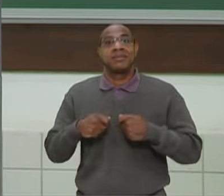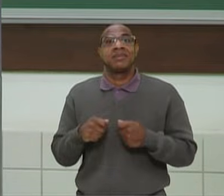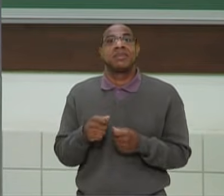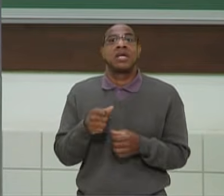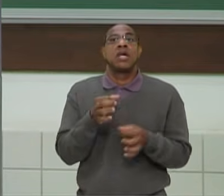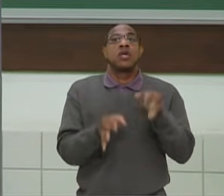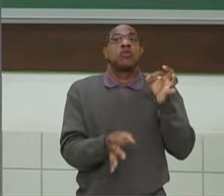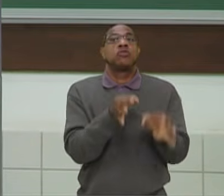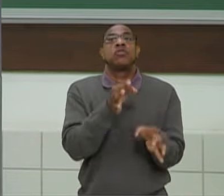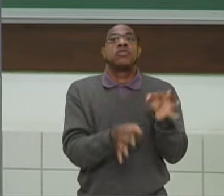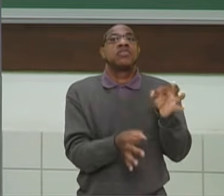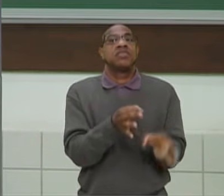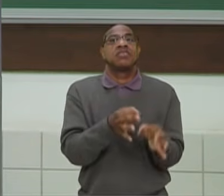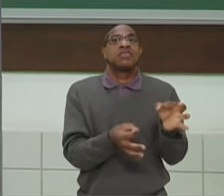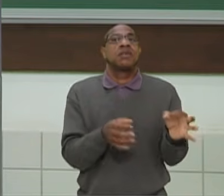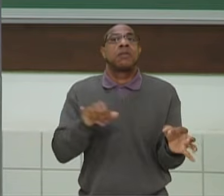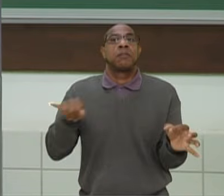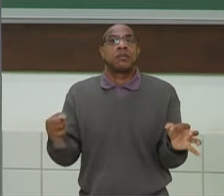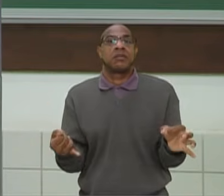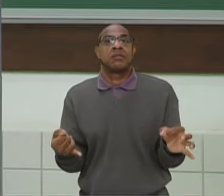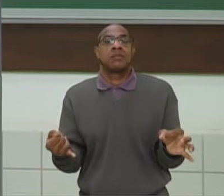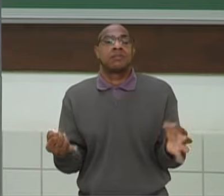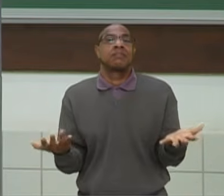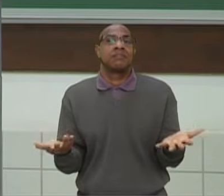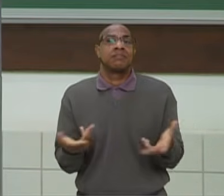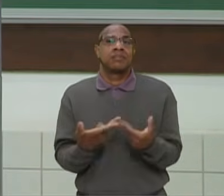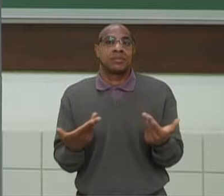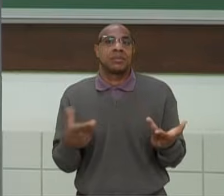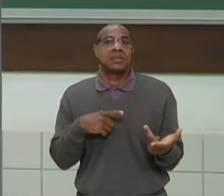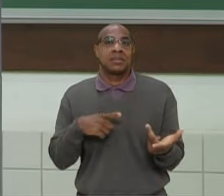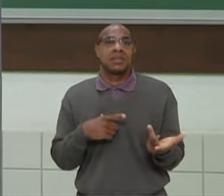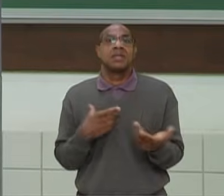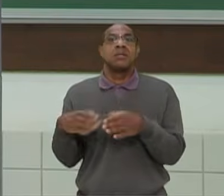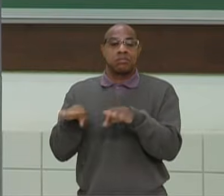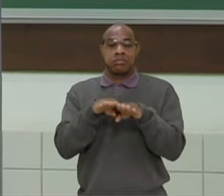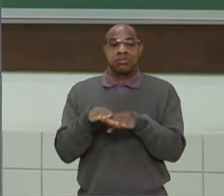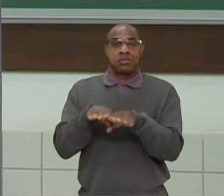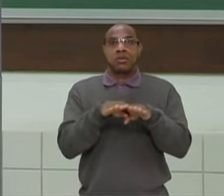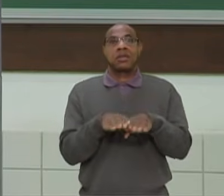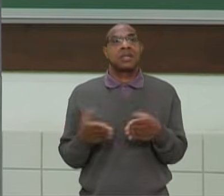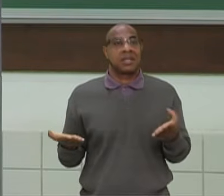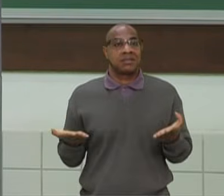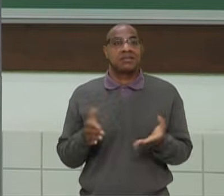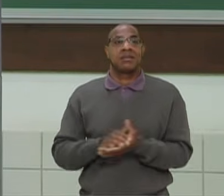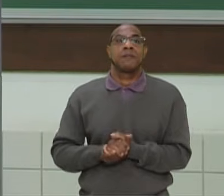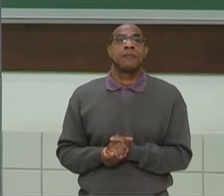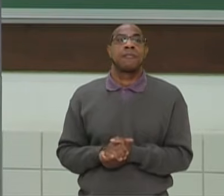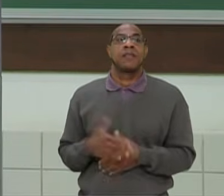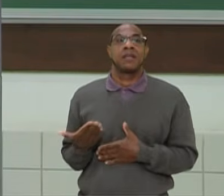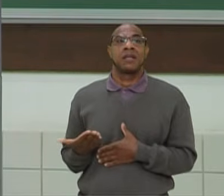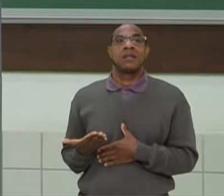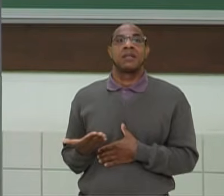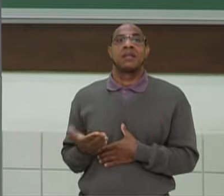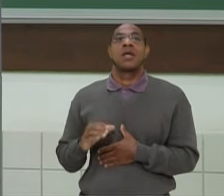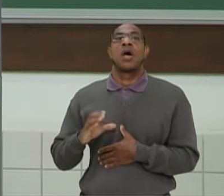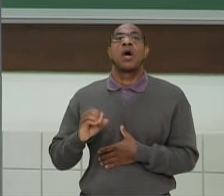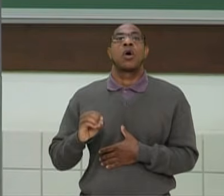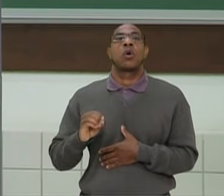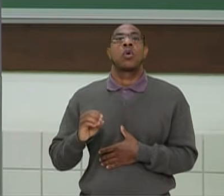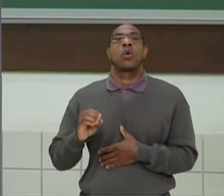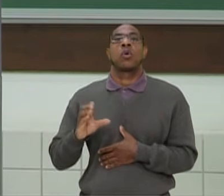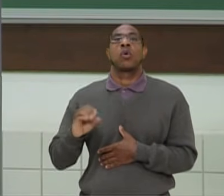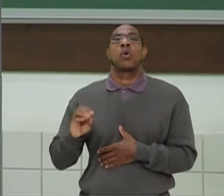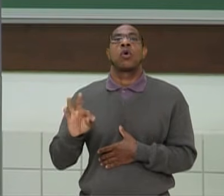para conseguir ter as mesmas oportunidades que todo mundo. E aí um exemplo são as próprias cotas, né?